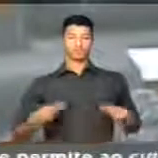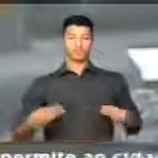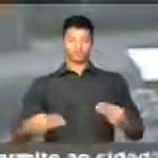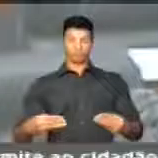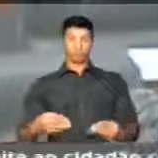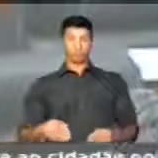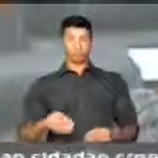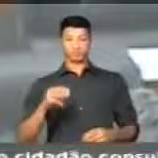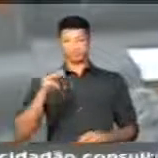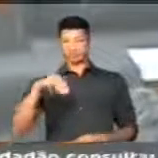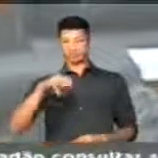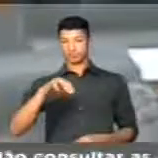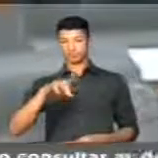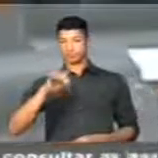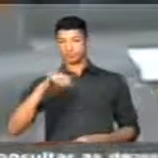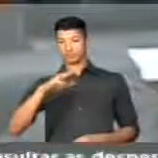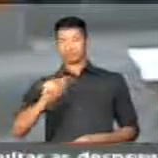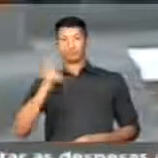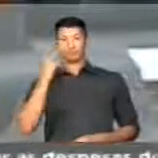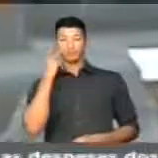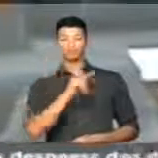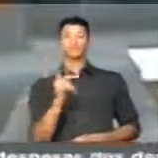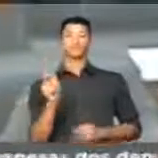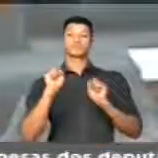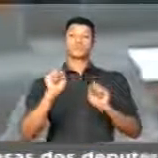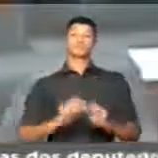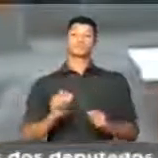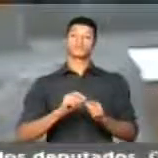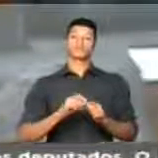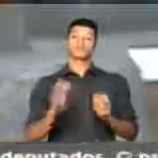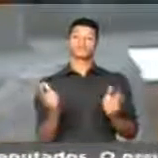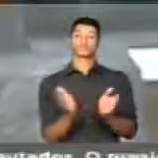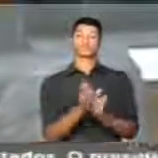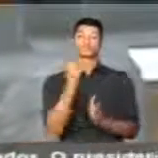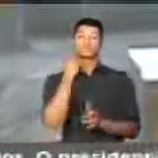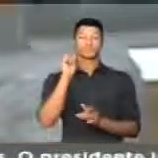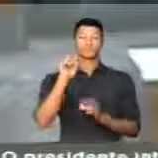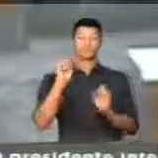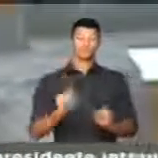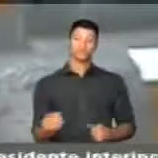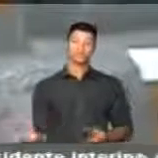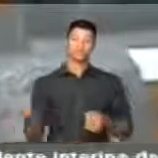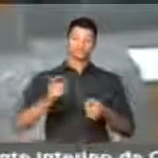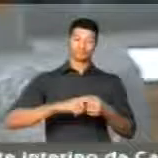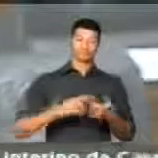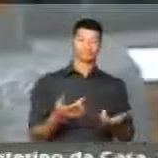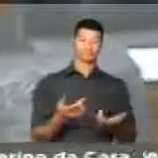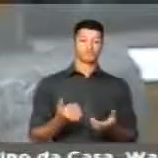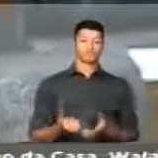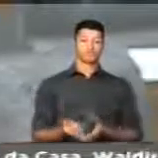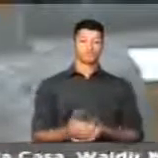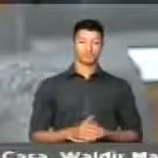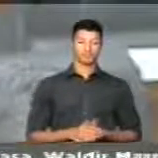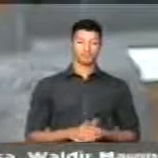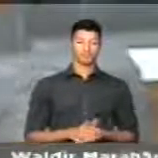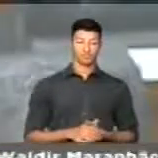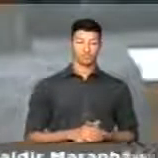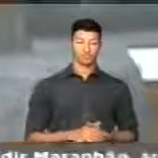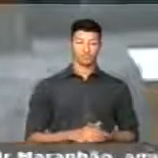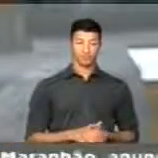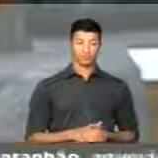ministro Mendonça, que ele possa, também vamos fazer através de requerimento, para que ele possa se manifestar. E a questão gostaria, de